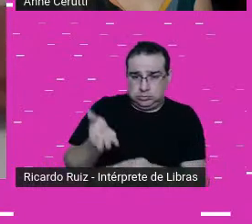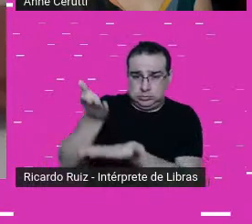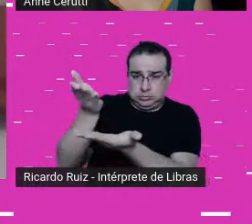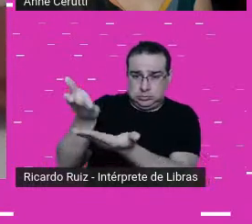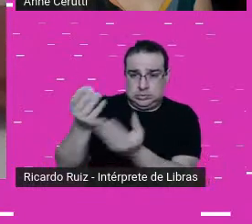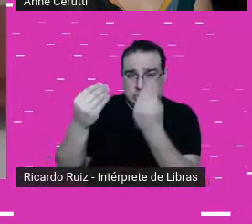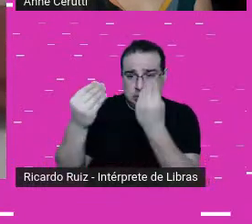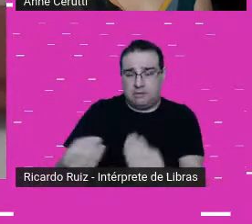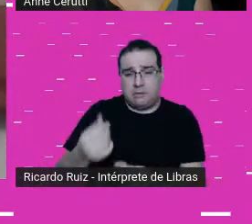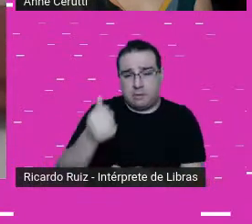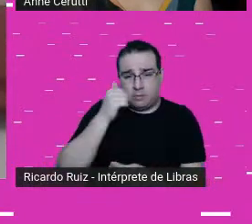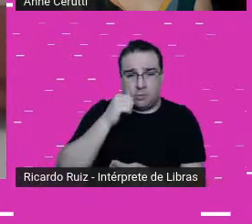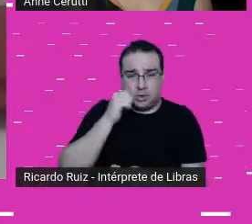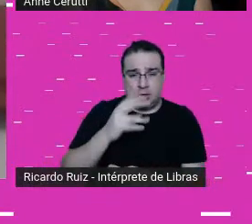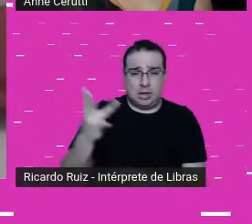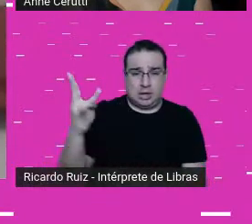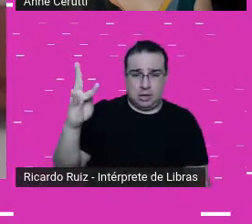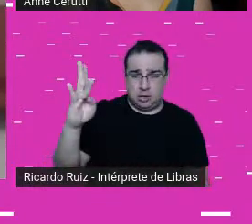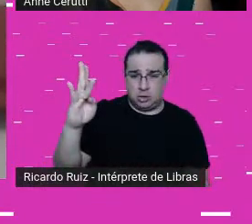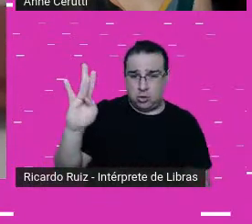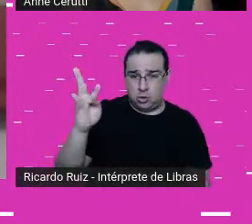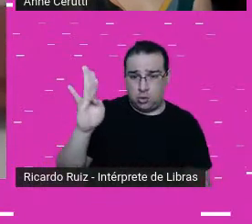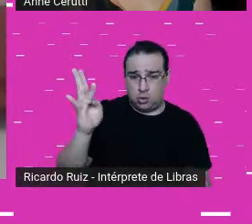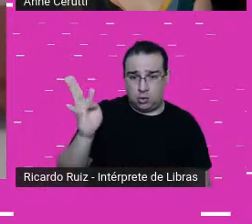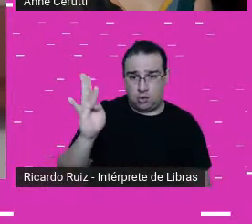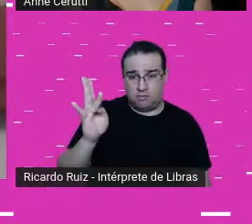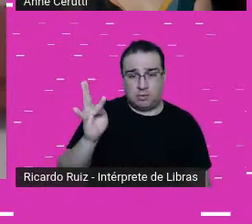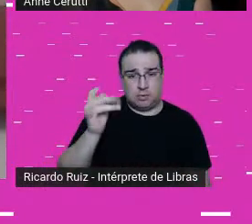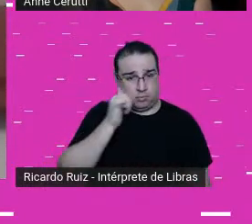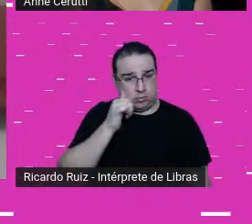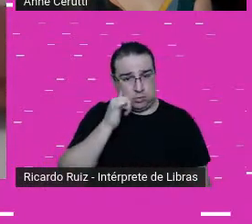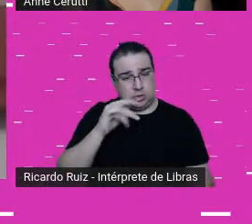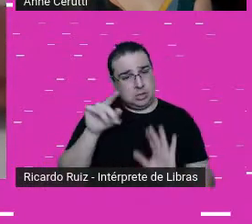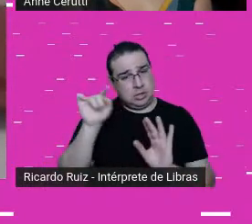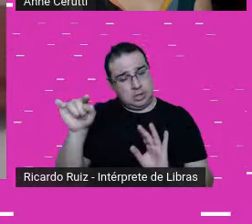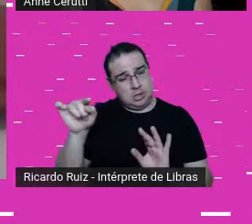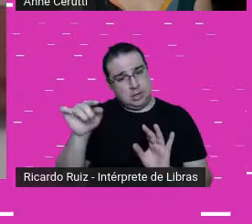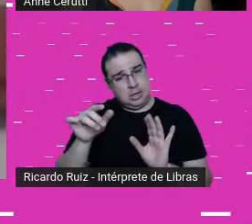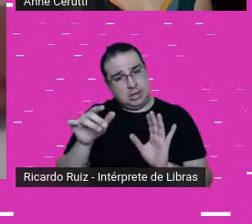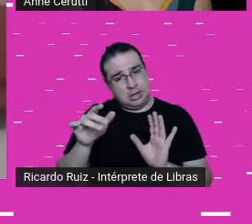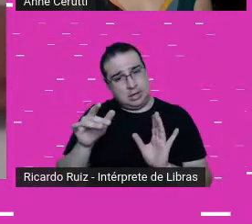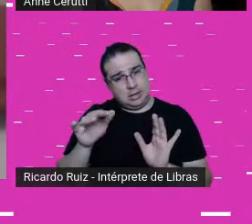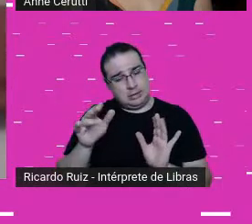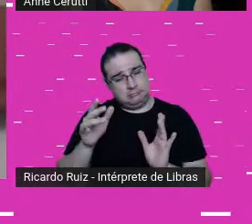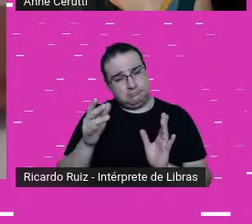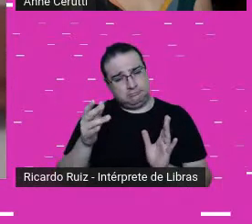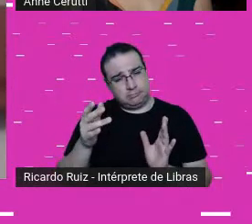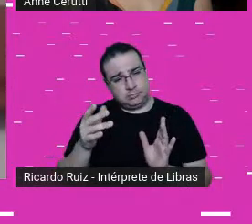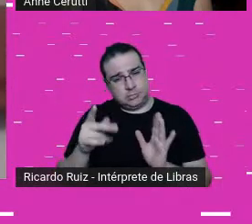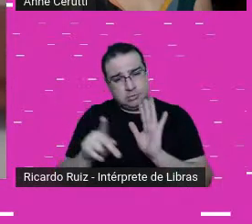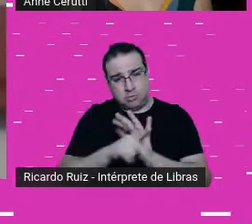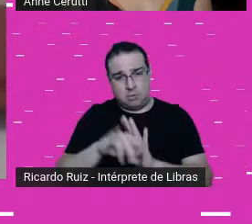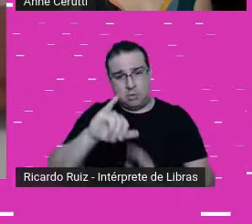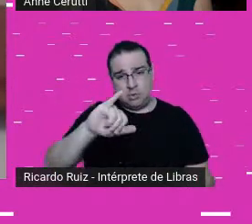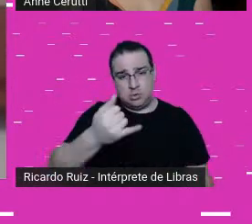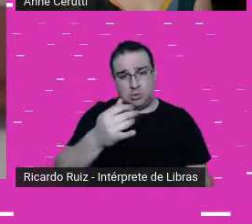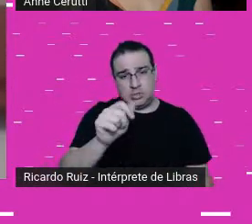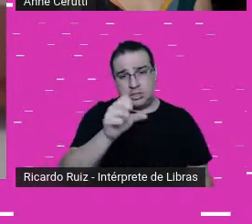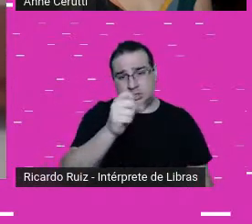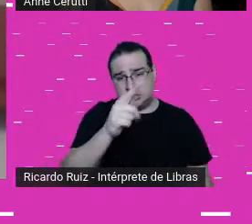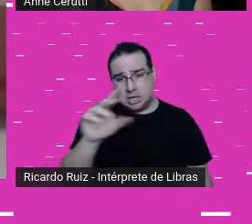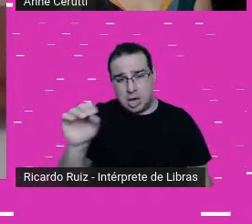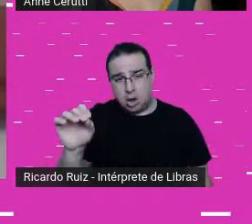a noiva, a atual mulher, do Jazão,